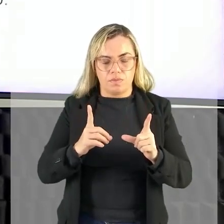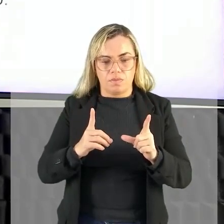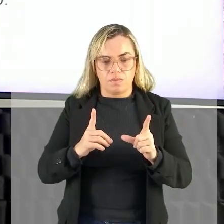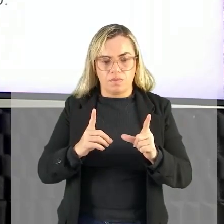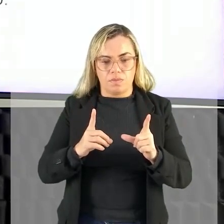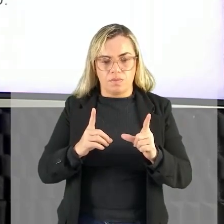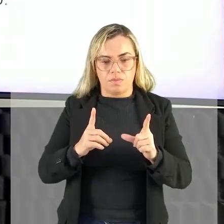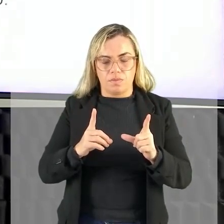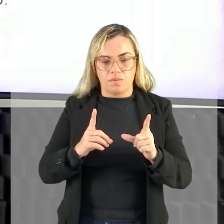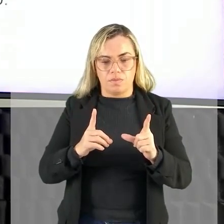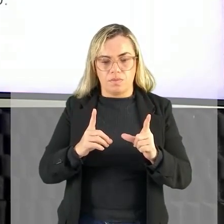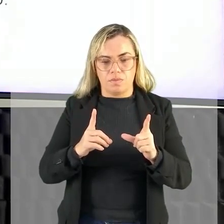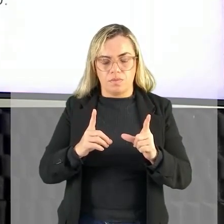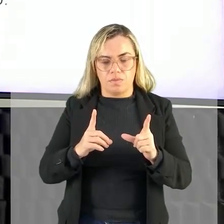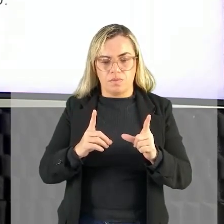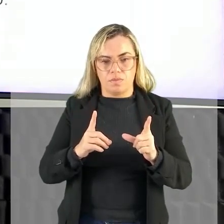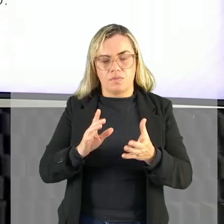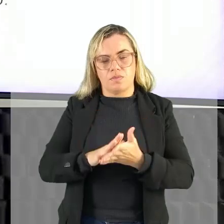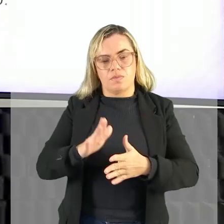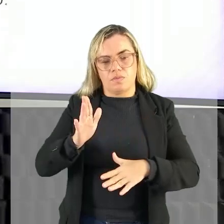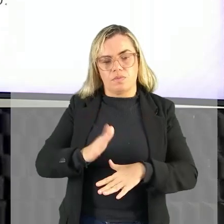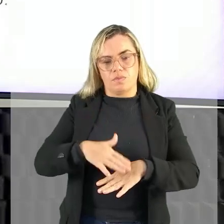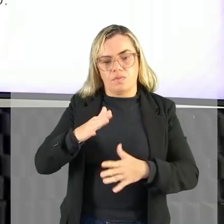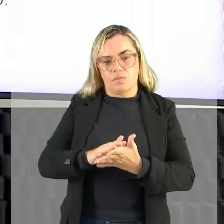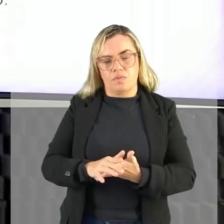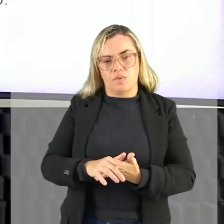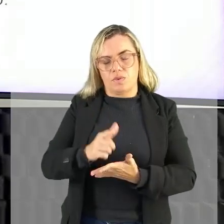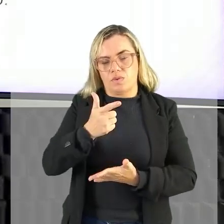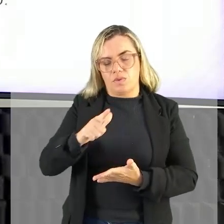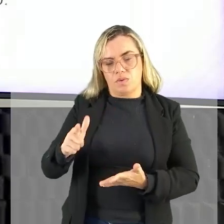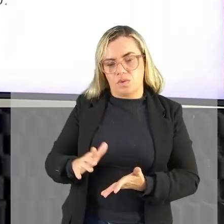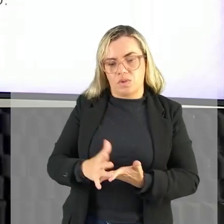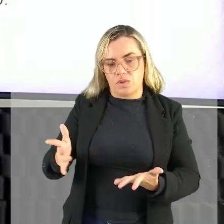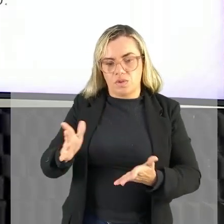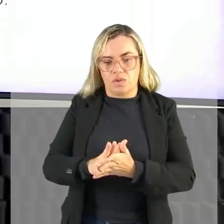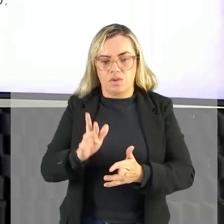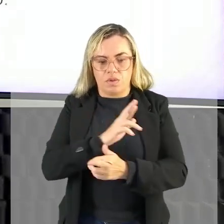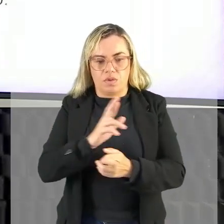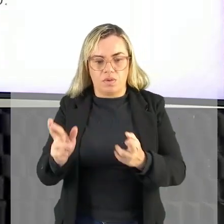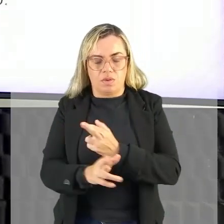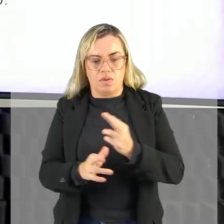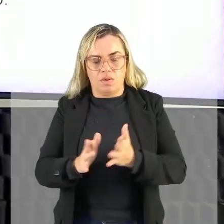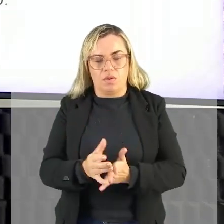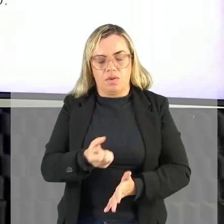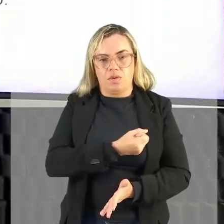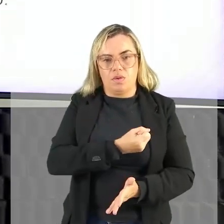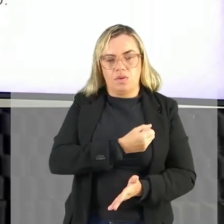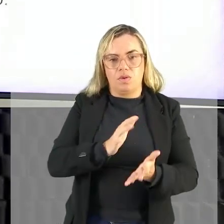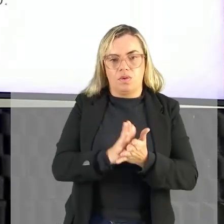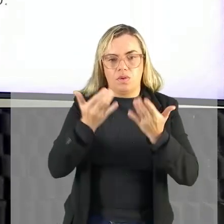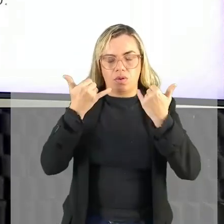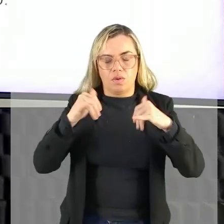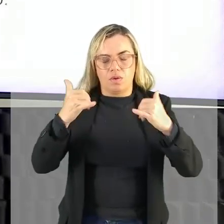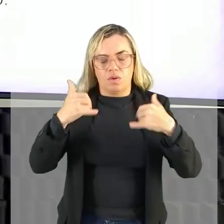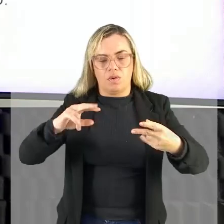Numérica do tipo aneuploidia, mais uma vez, não tem nada a ver com número de informação